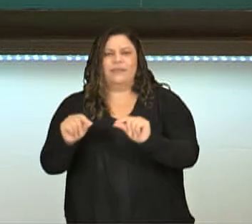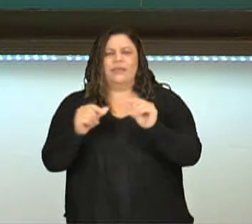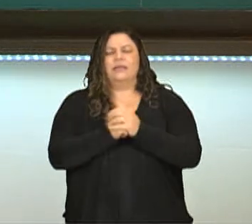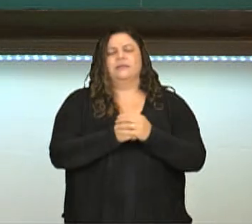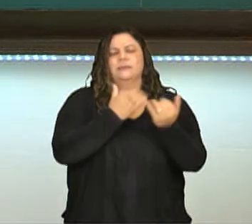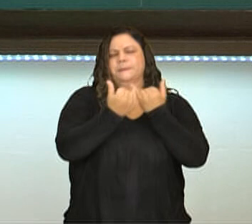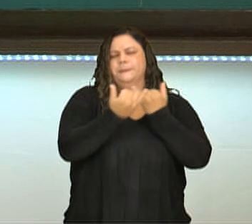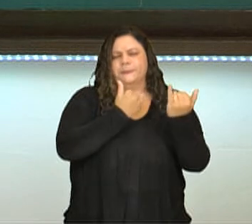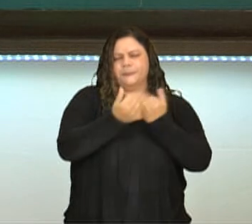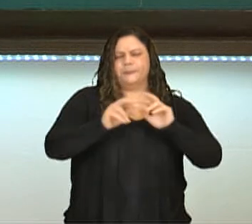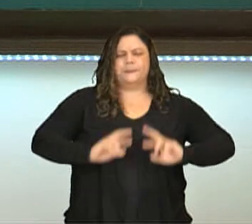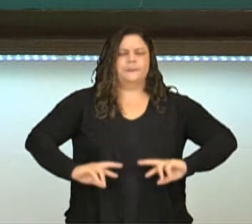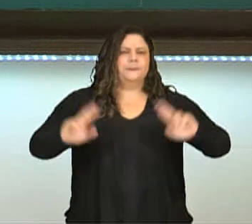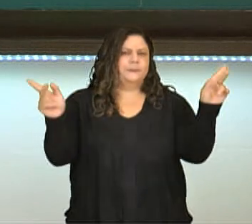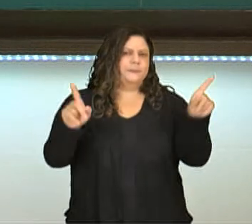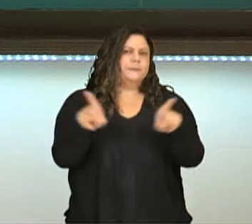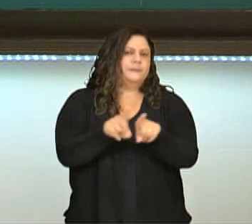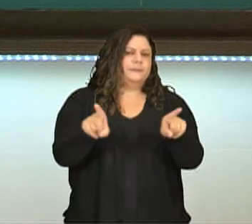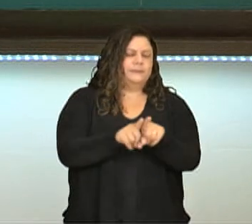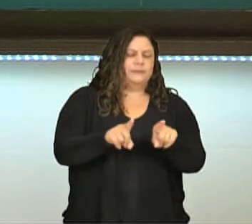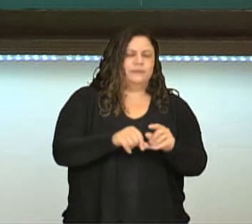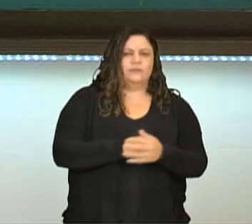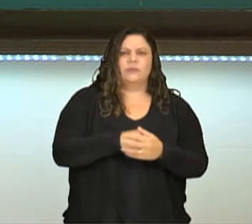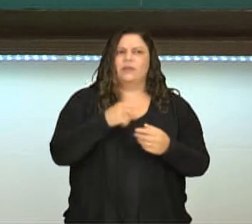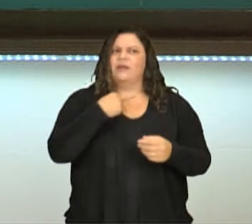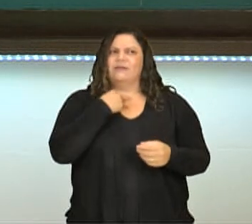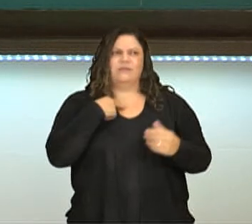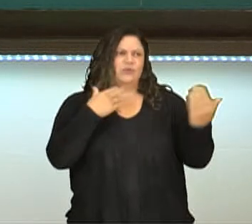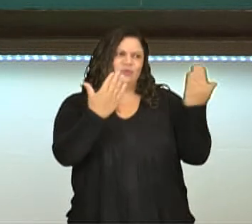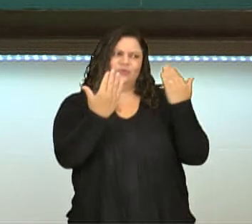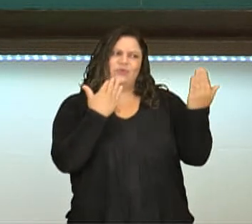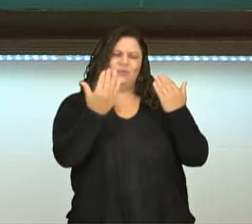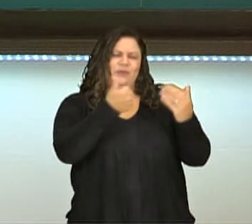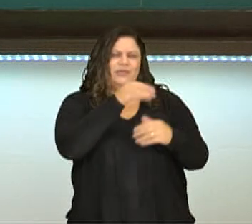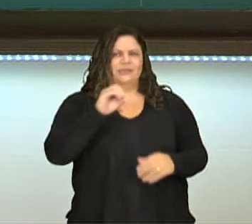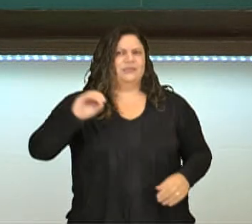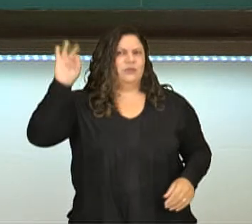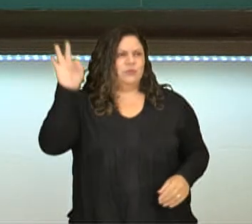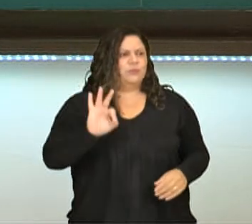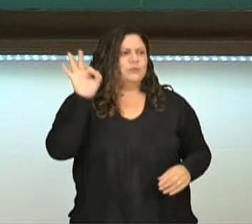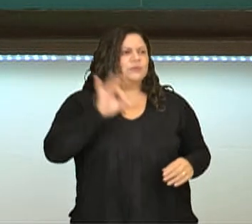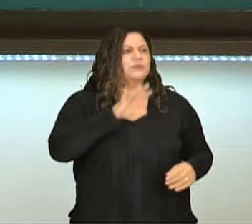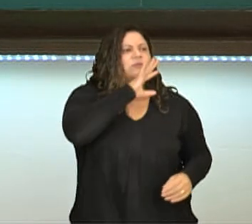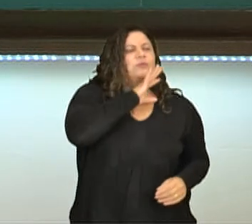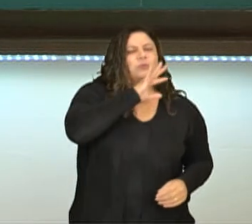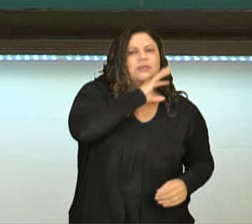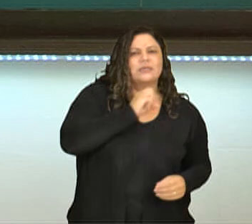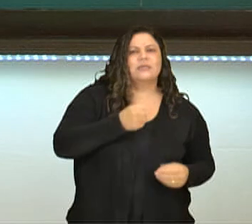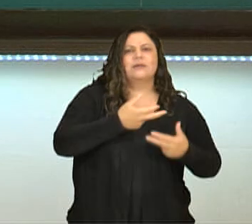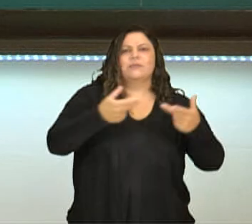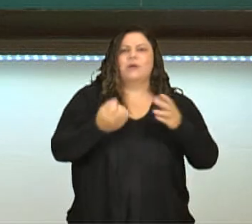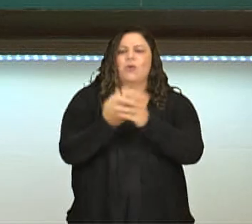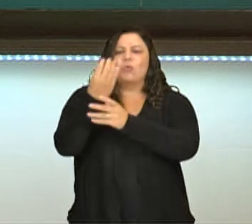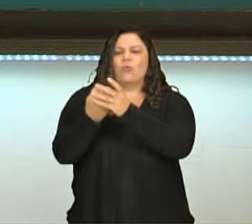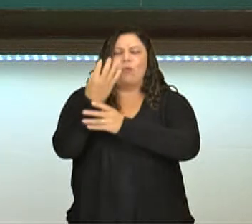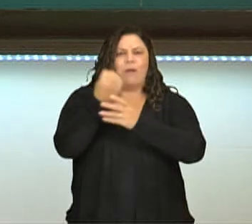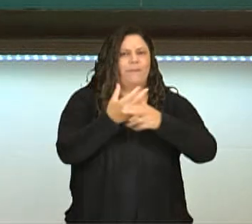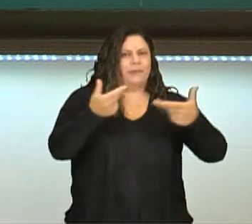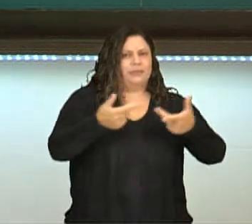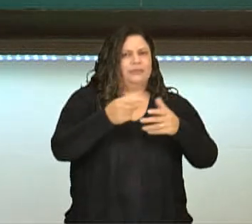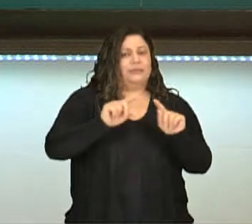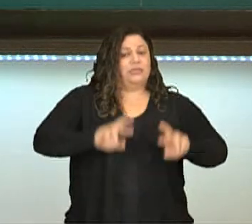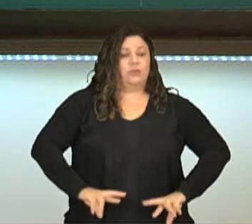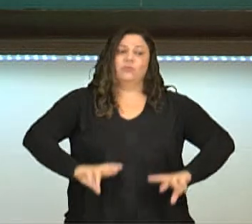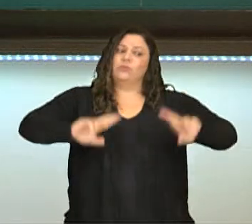e diferenças entre um e outro. Então, a gente não pode comparar 100% um animal com a planta, porque existem diferenças